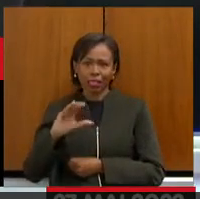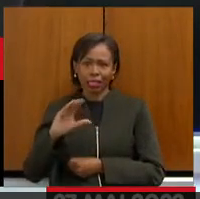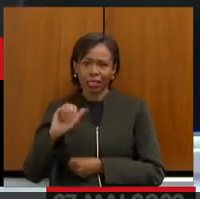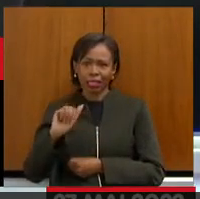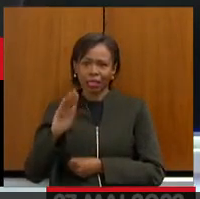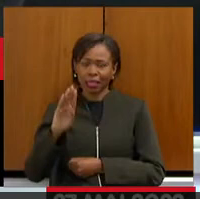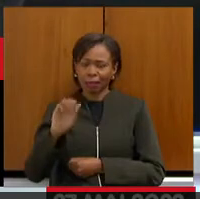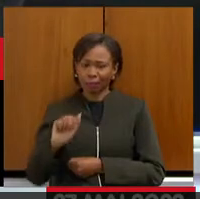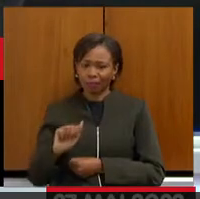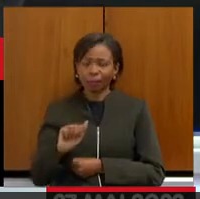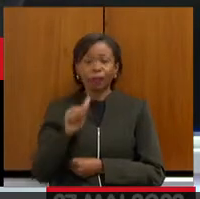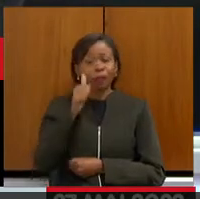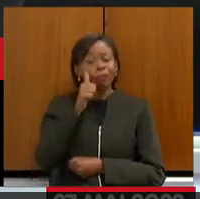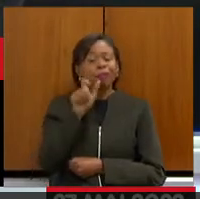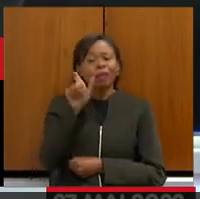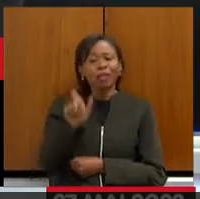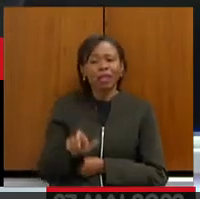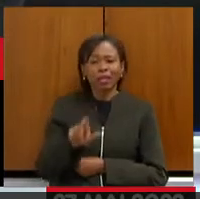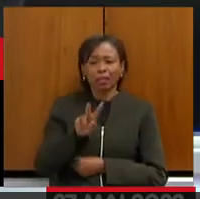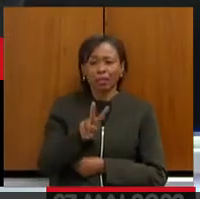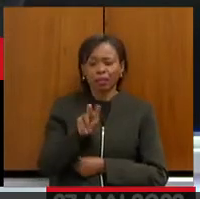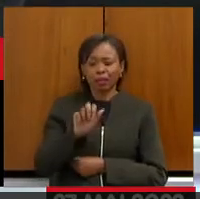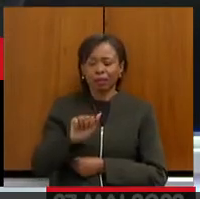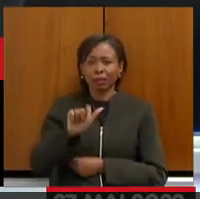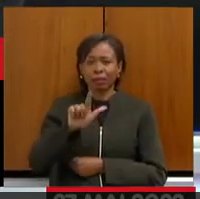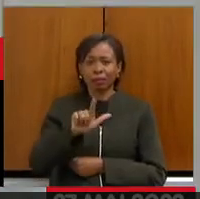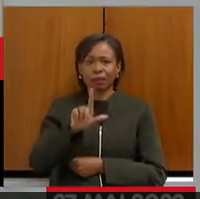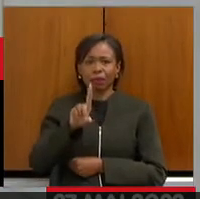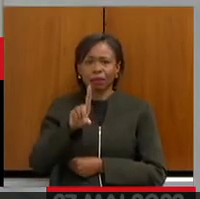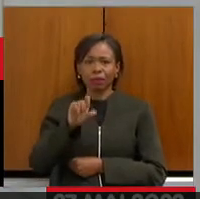para falar conosco aqui na Tribuna